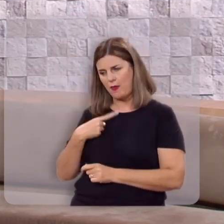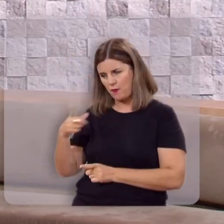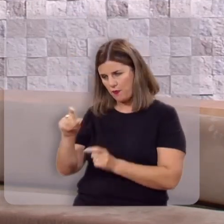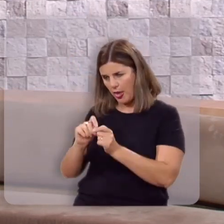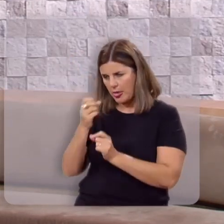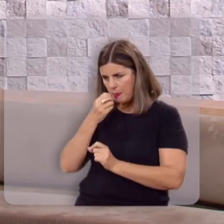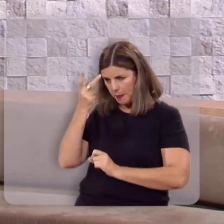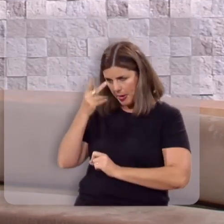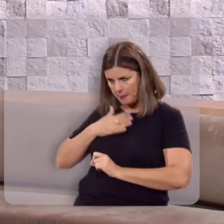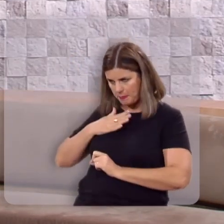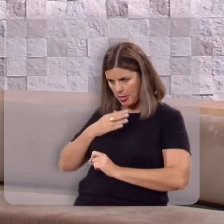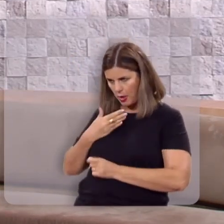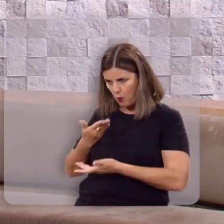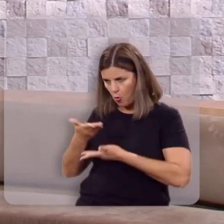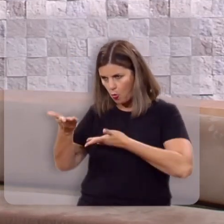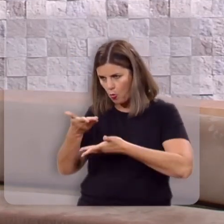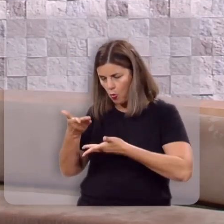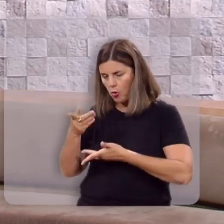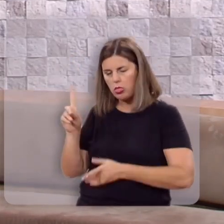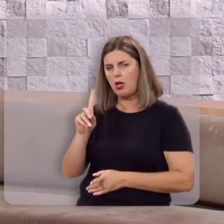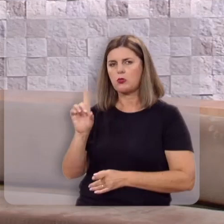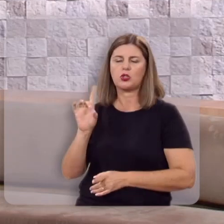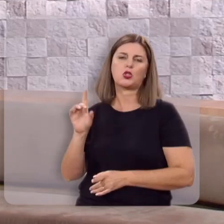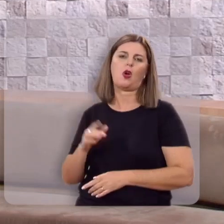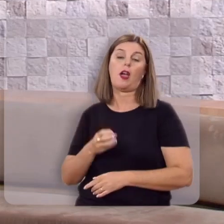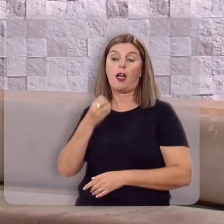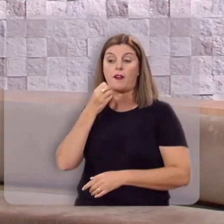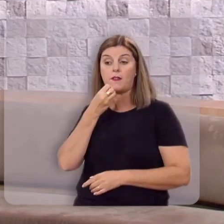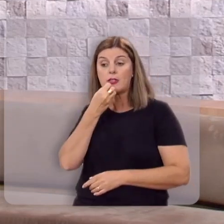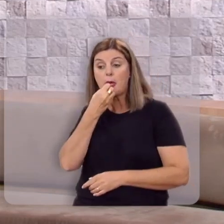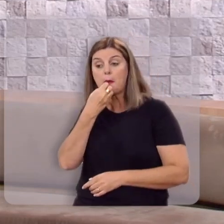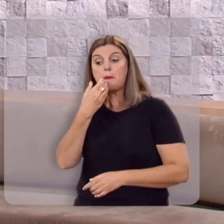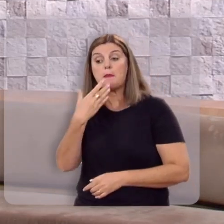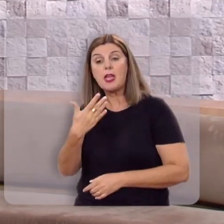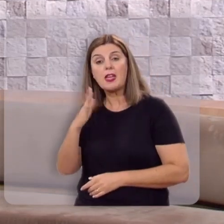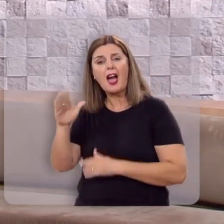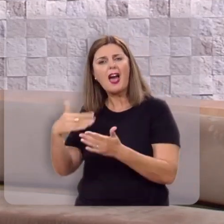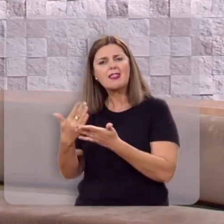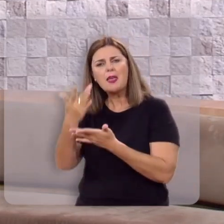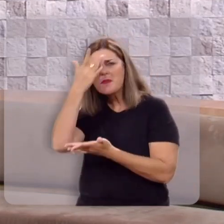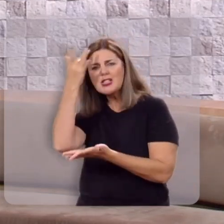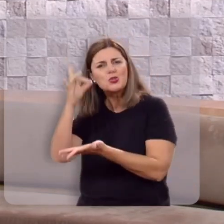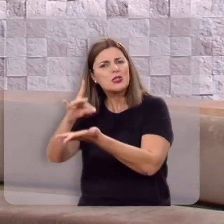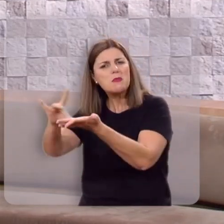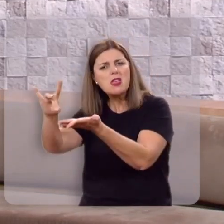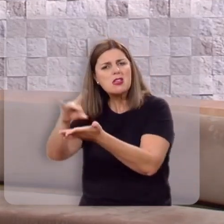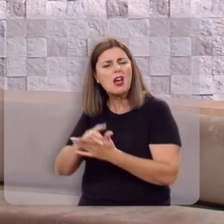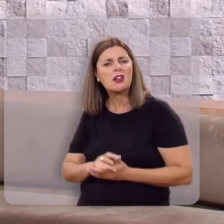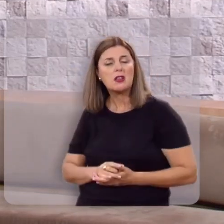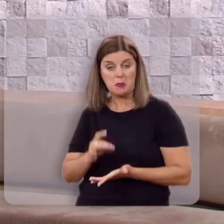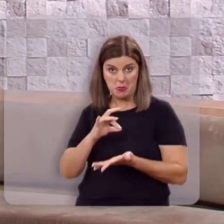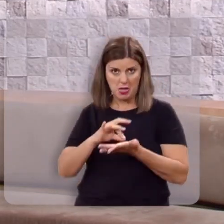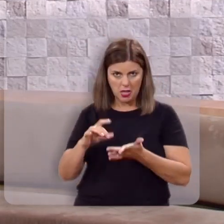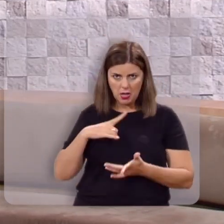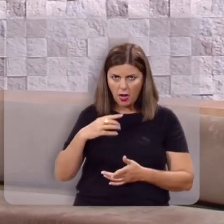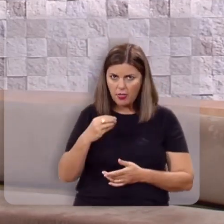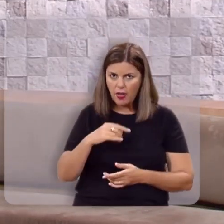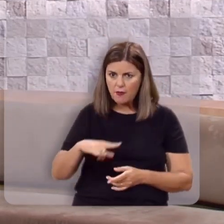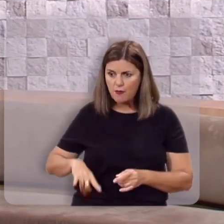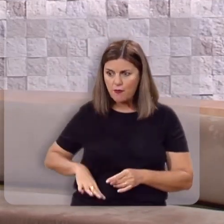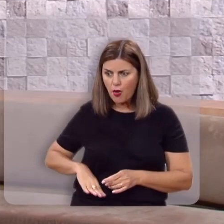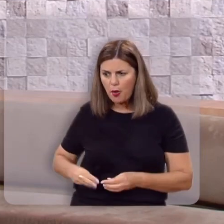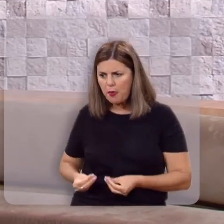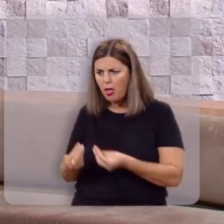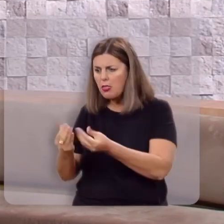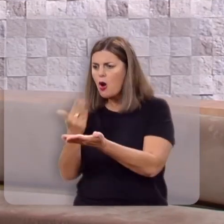para a gente. É fazer o bem até mesmo aos inimigos. Se o teu inimigo tiver fome,